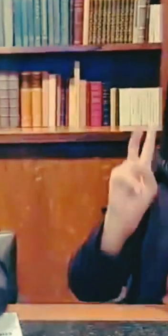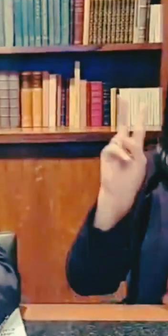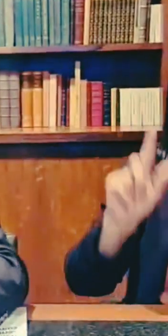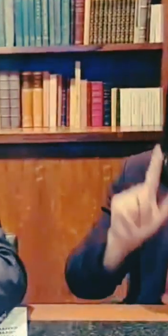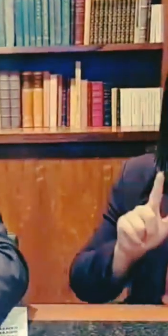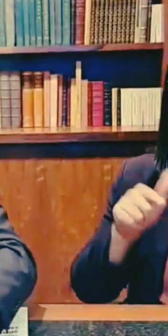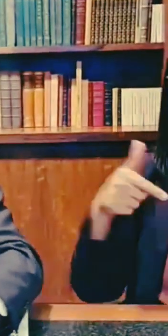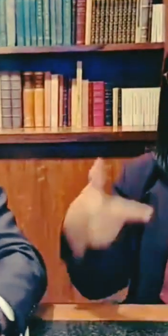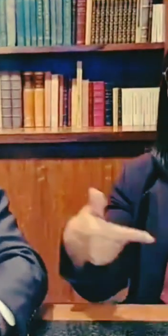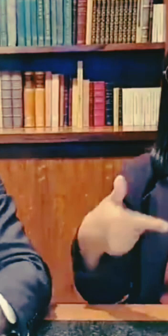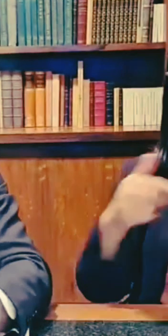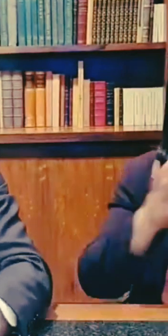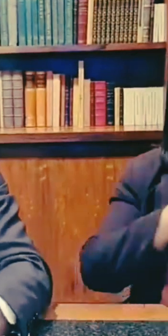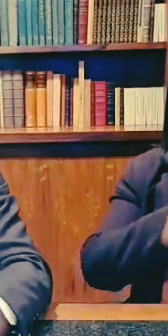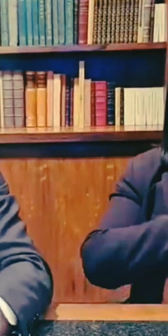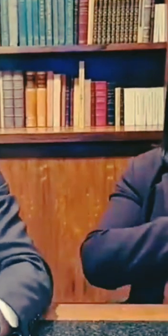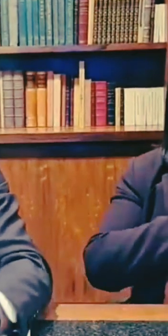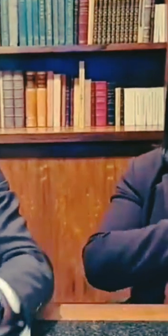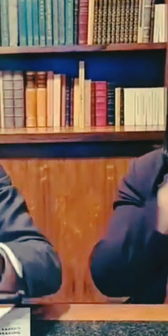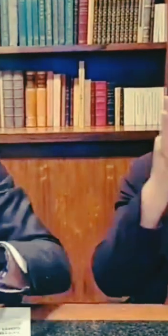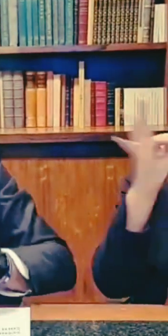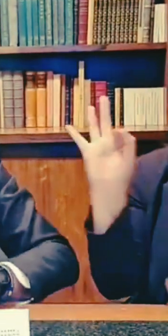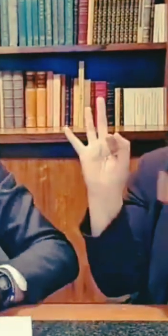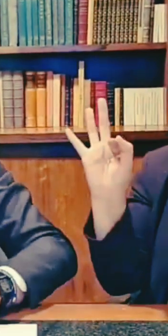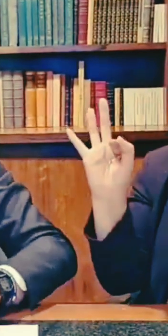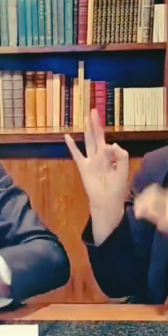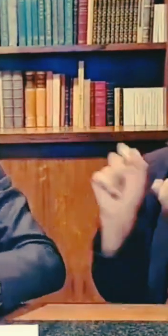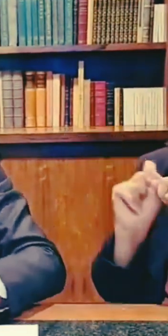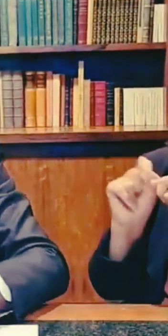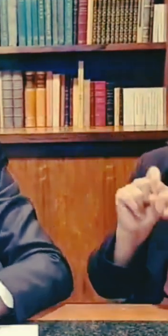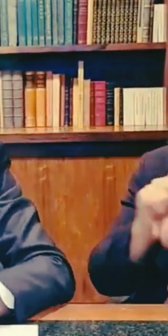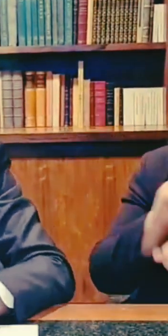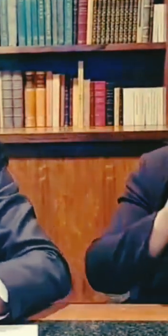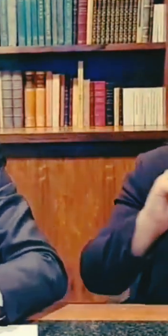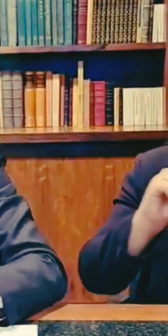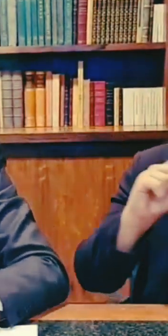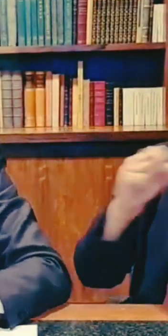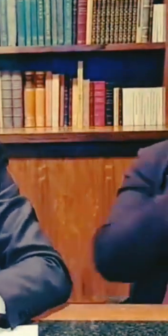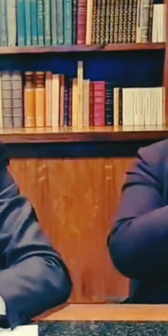Dessa ação da Polícia Federal, determinada pelo ministro Alexandre Moraes, em cima de